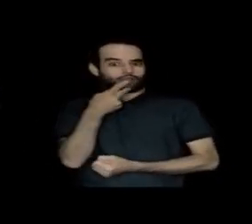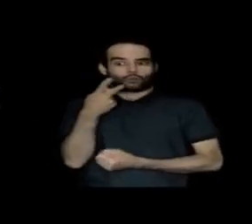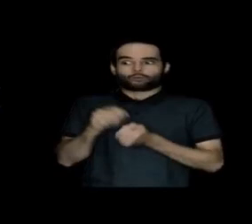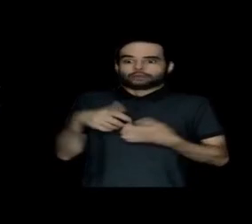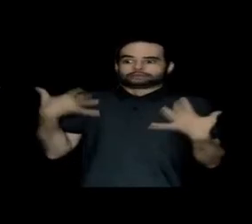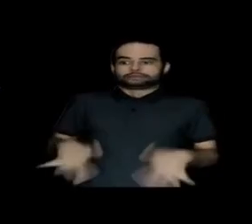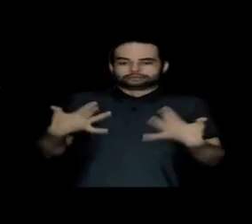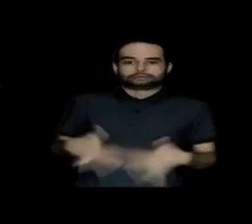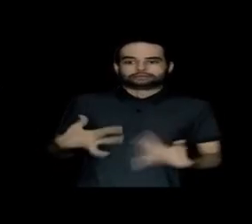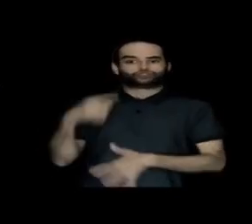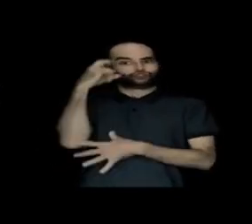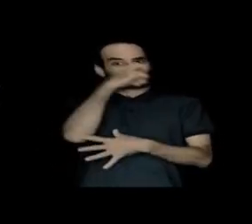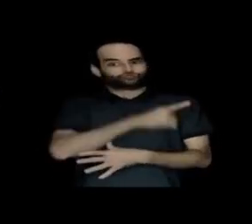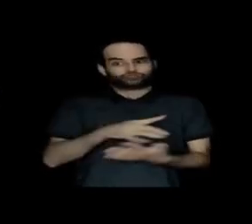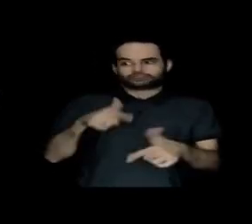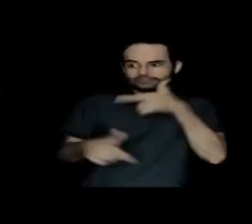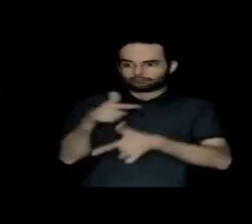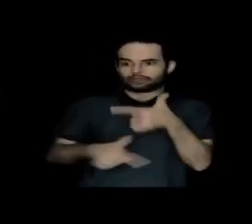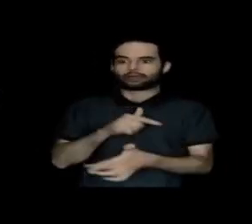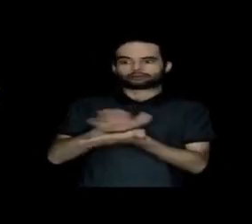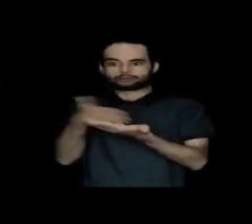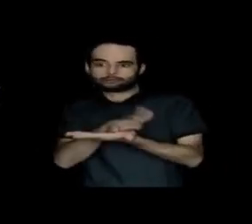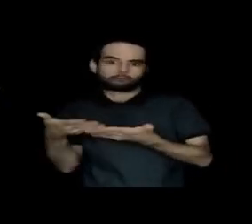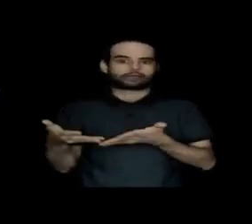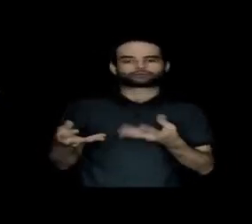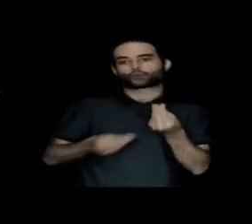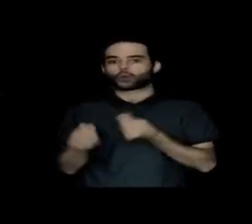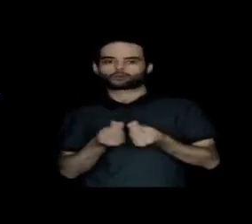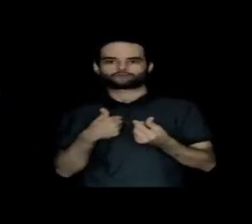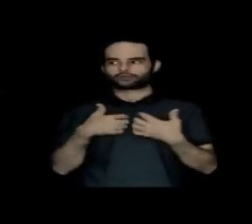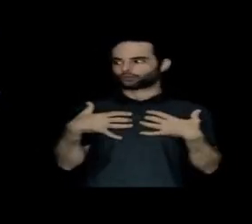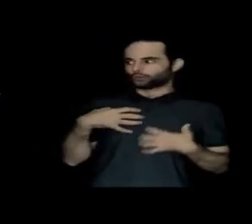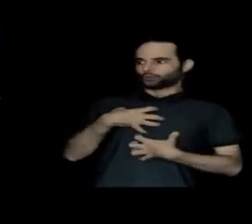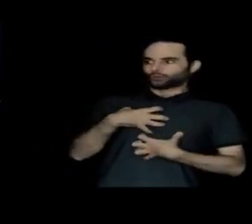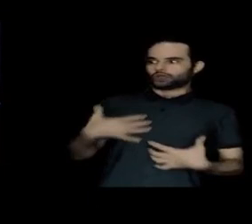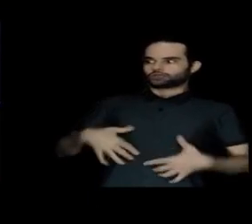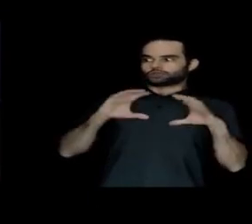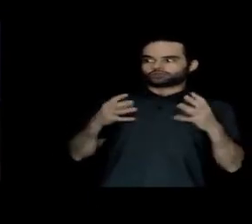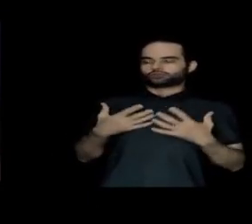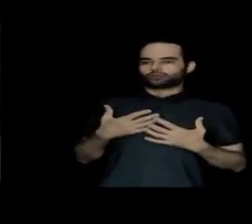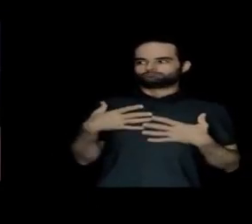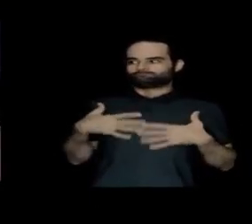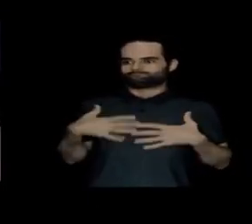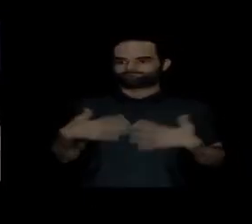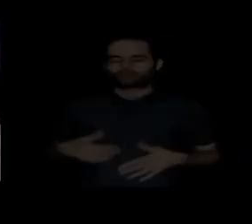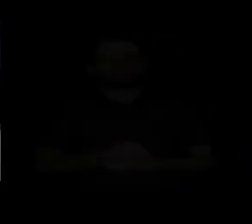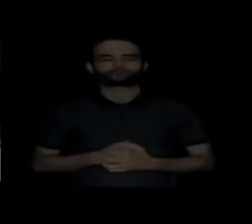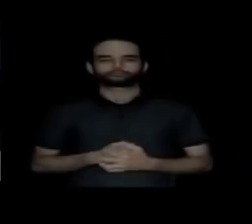E aí, de cara, já pegar um surdo-cego, que todo mundo dizia que era o apocalipse da interpretação, aí eu fiquei